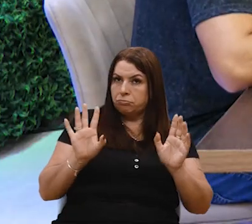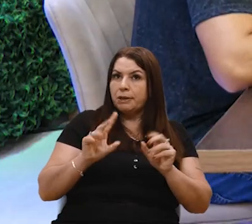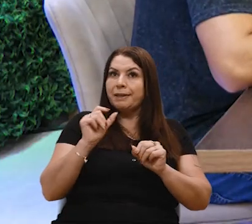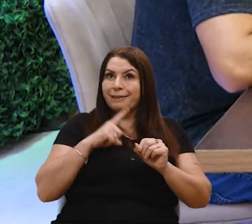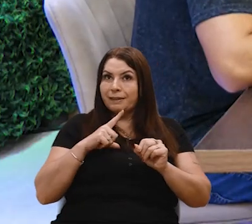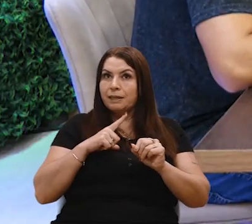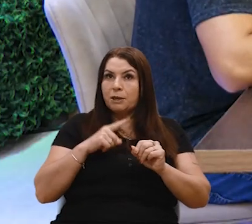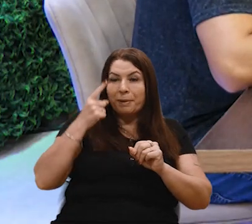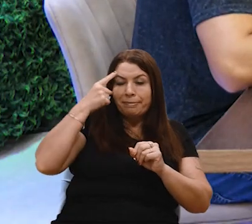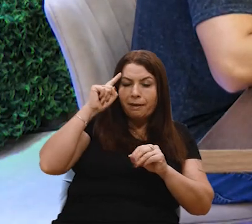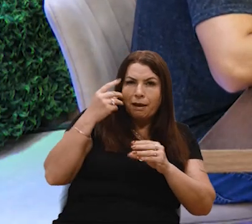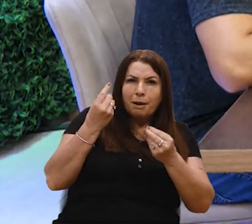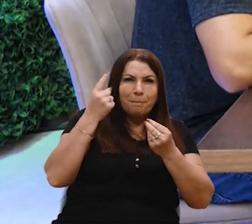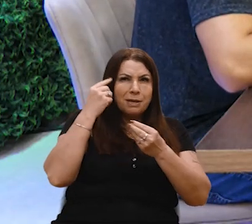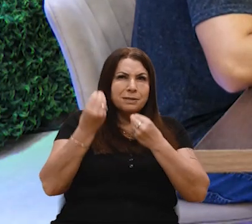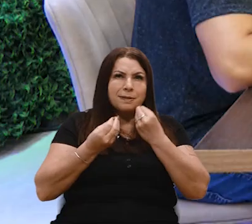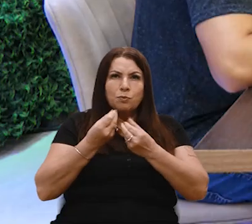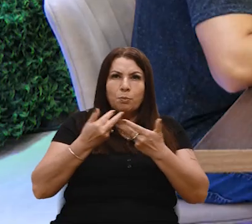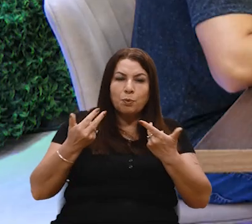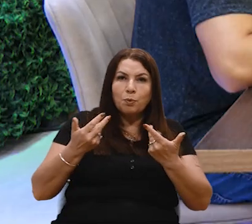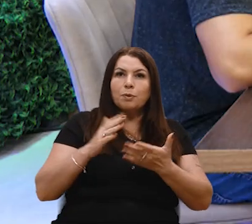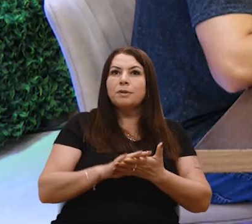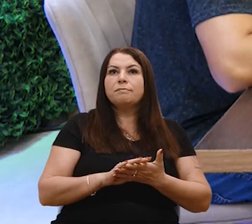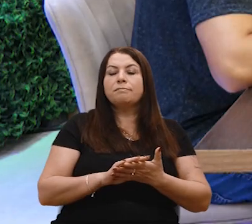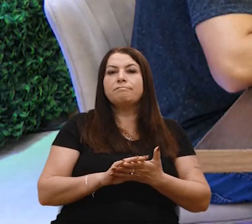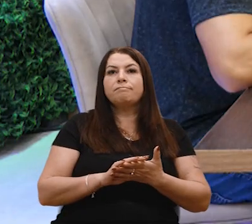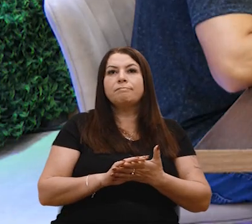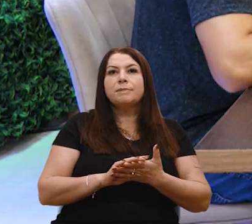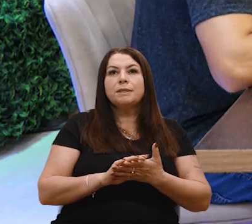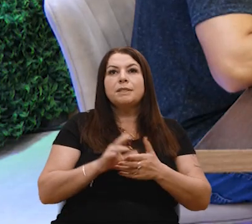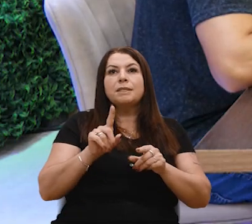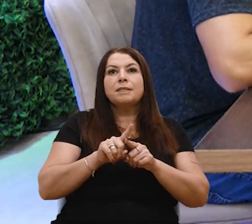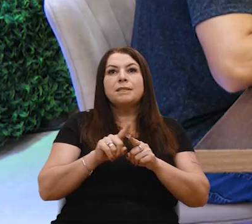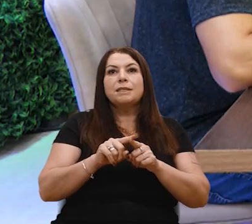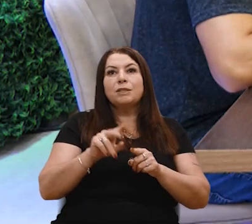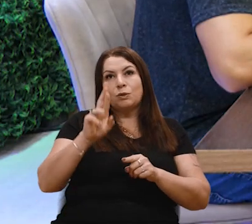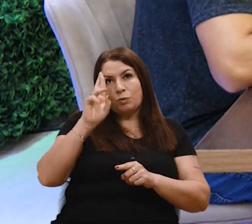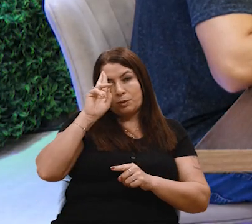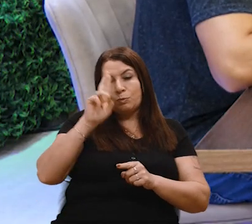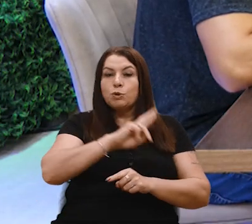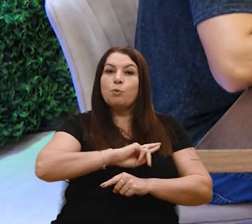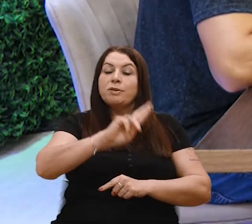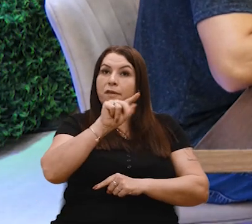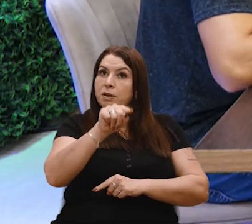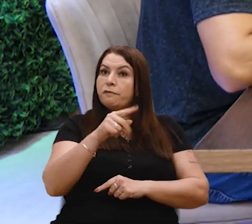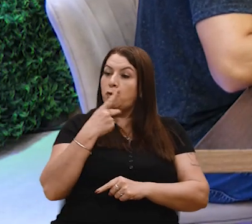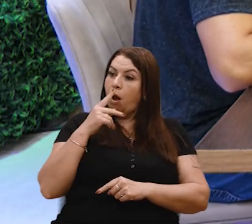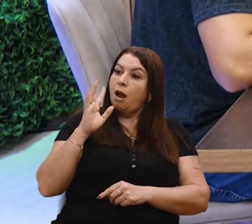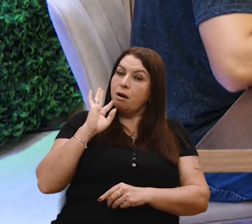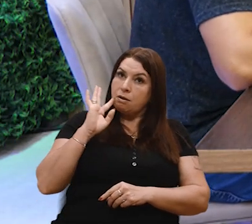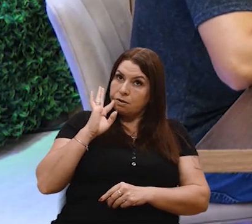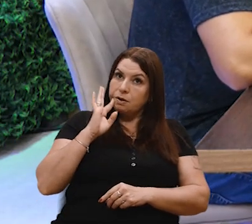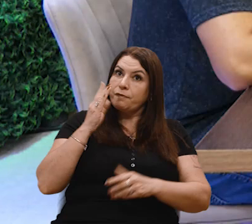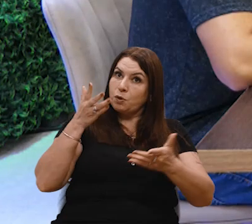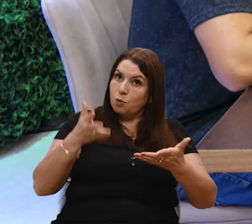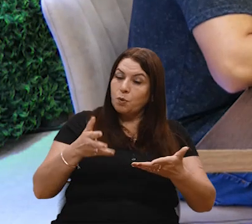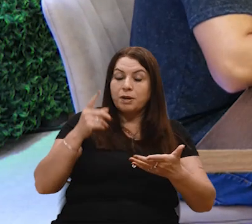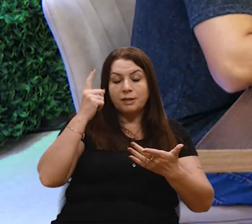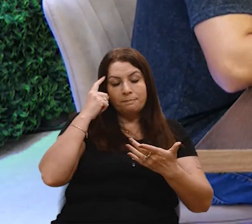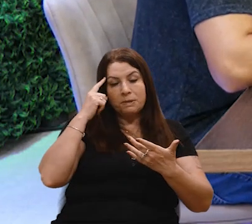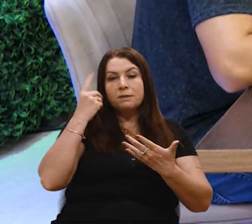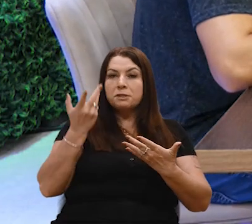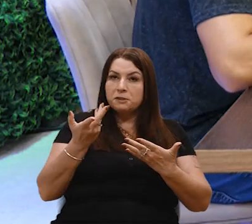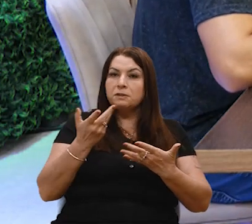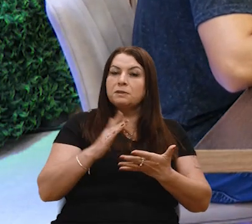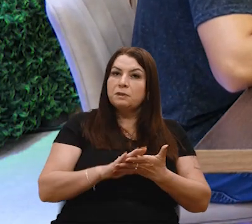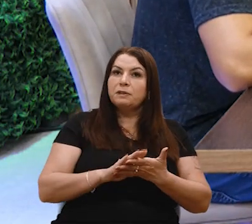mas assim, vocês têm alguma ideia, estão pensando em alguma coisa? E aí o superintendente me disse, não, Mari, que legal que tu veio justamente agora, a